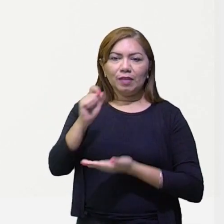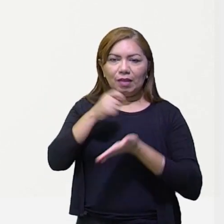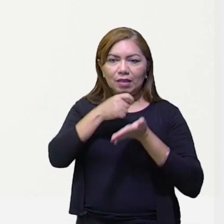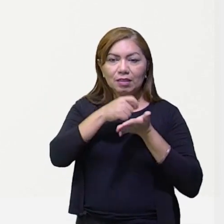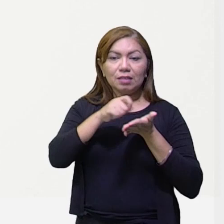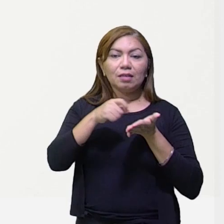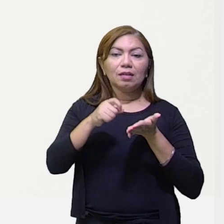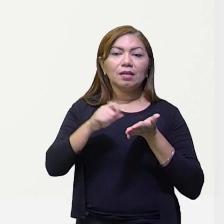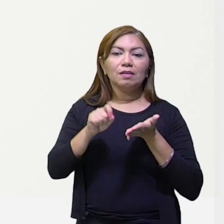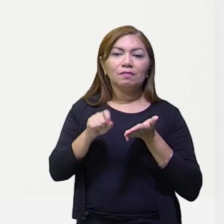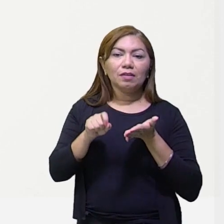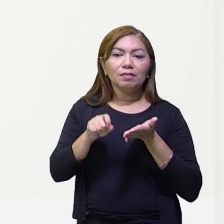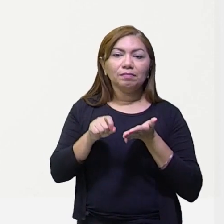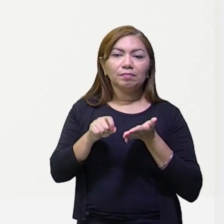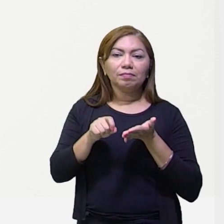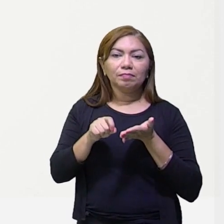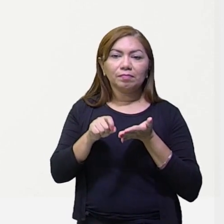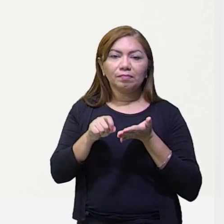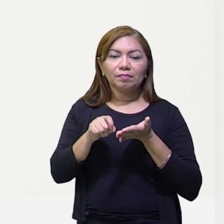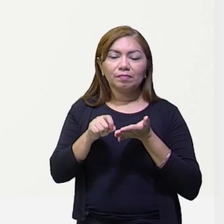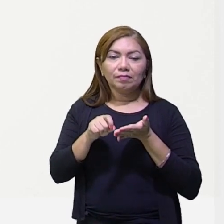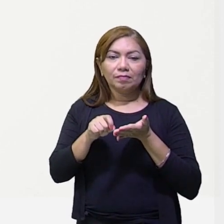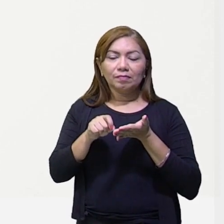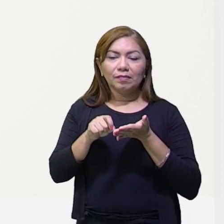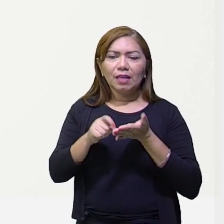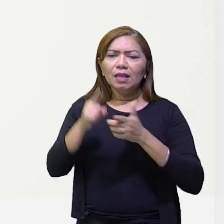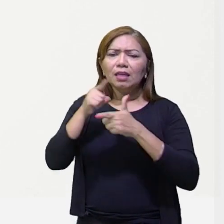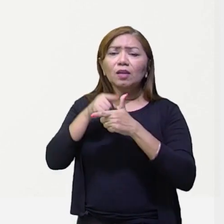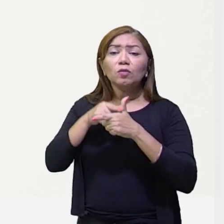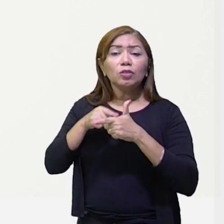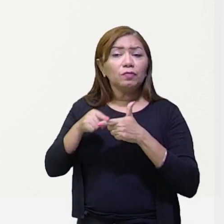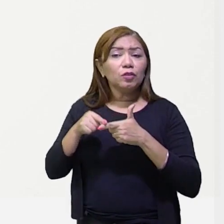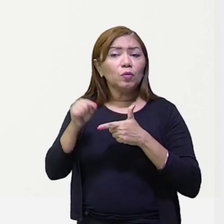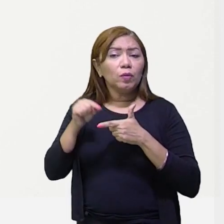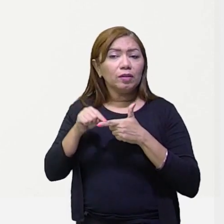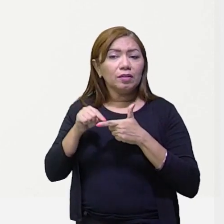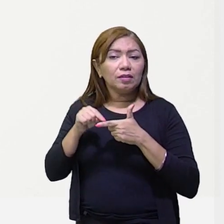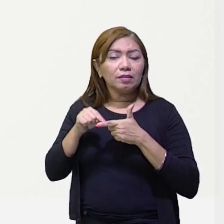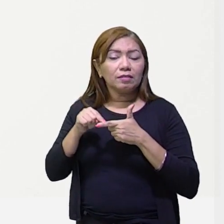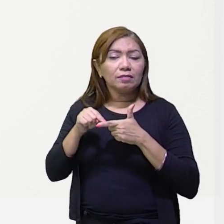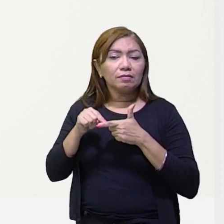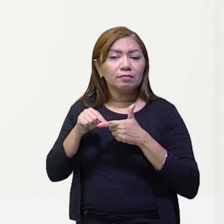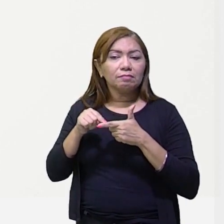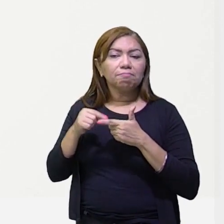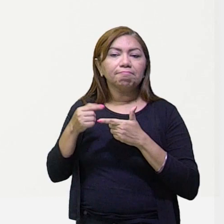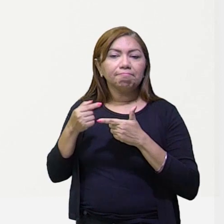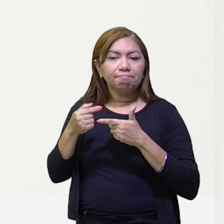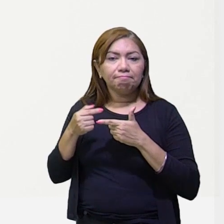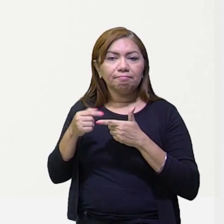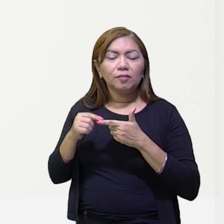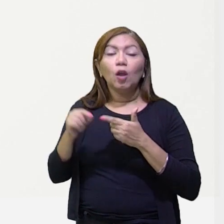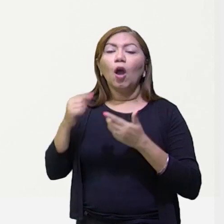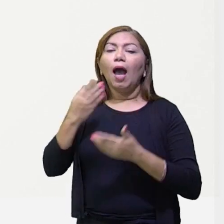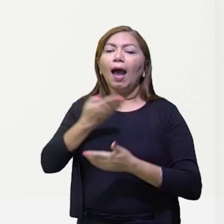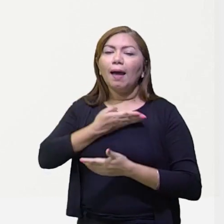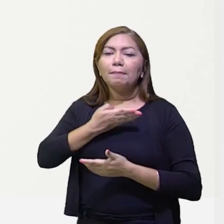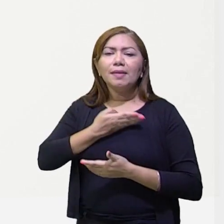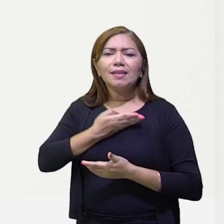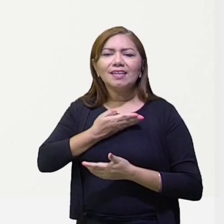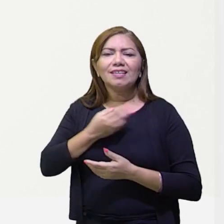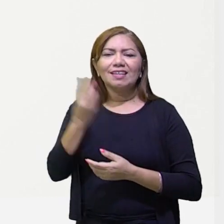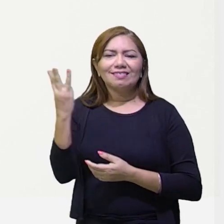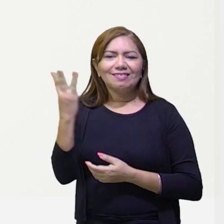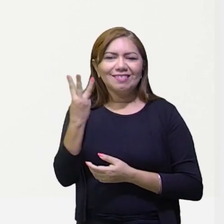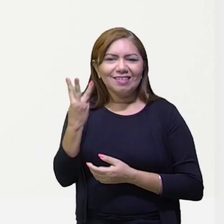78 é o nosso dividendo. E quem é o nosso divisor, professor? Bom, decidiu dividir com suas